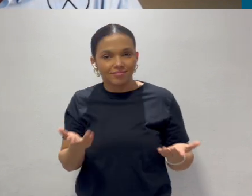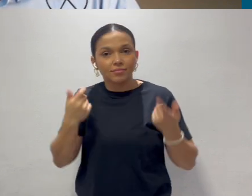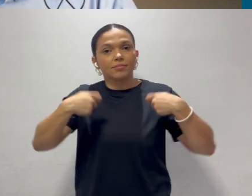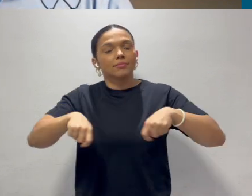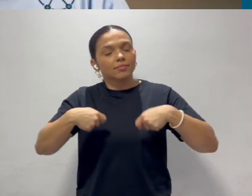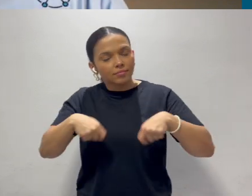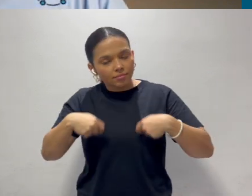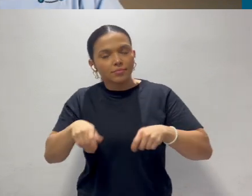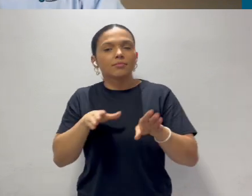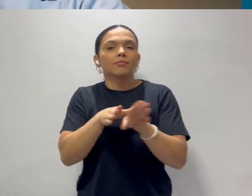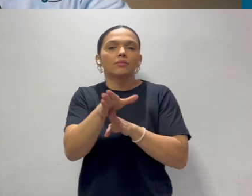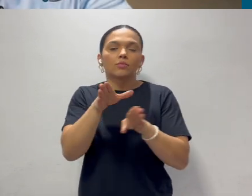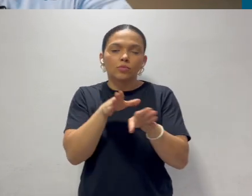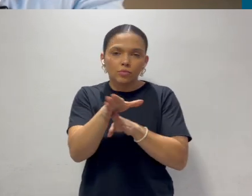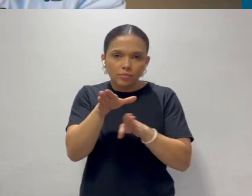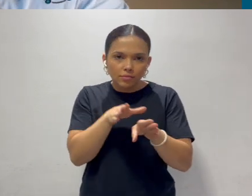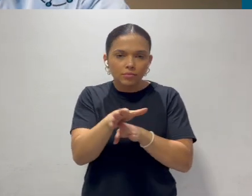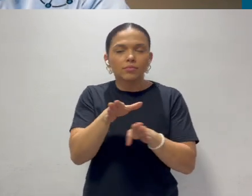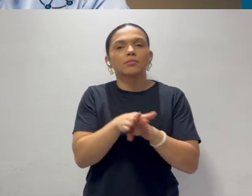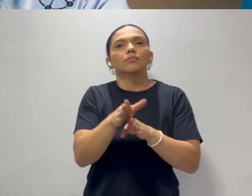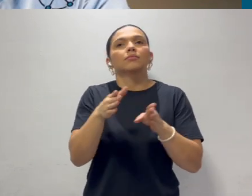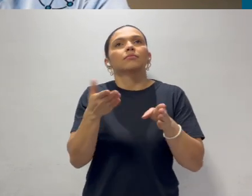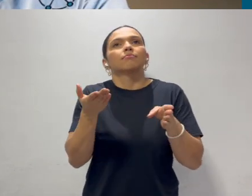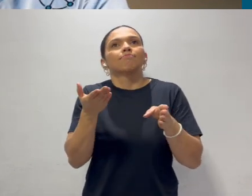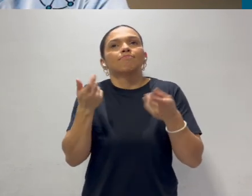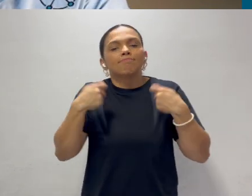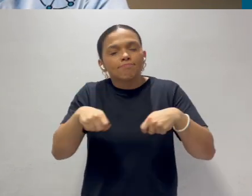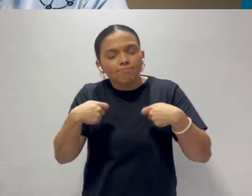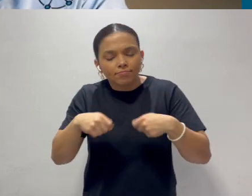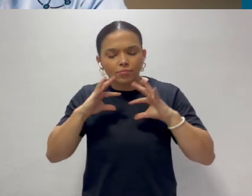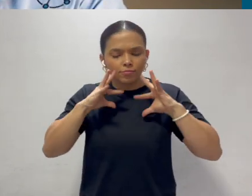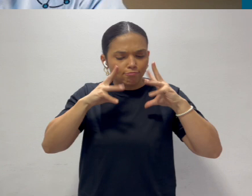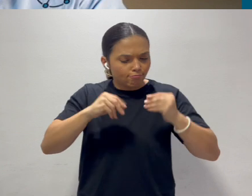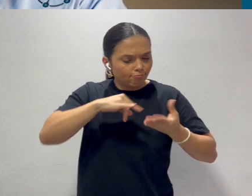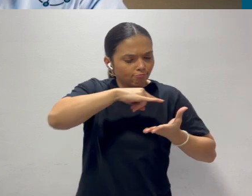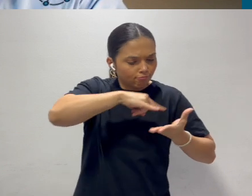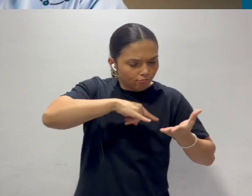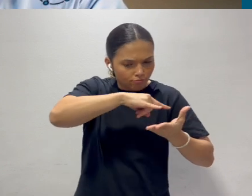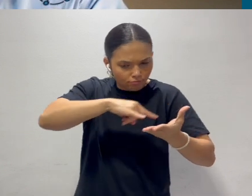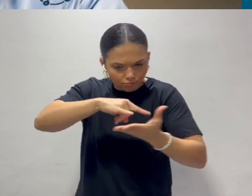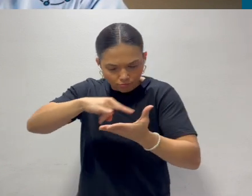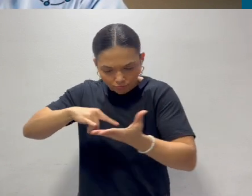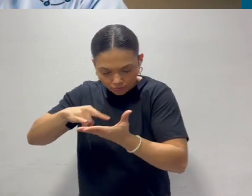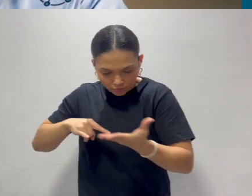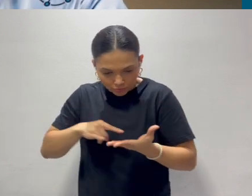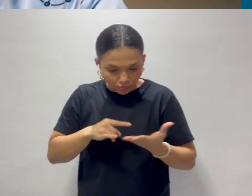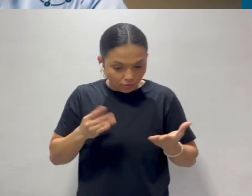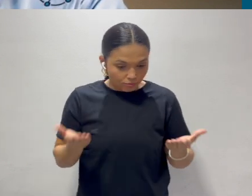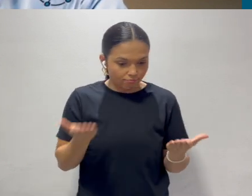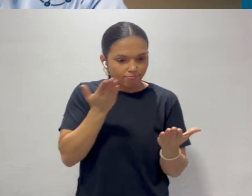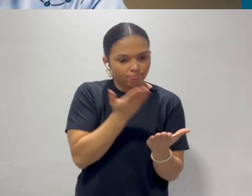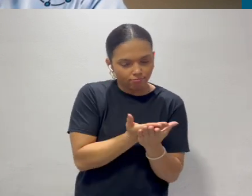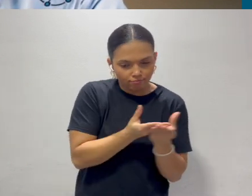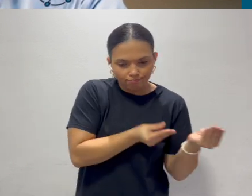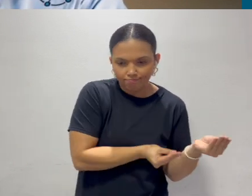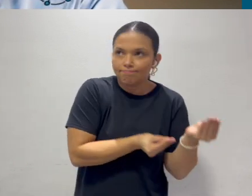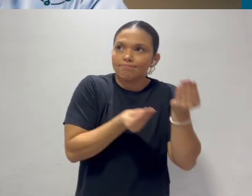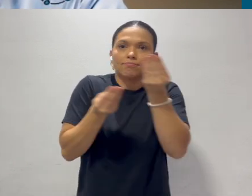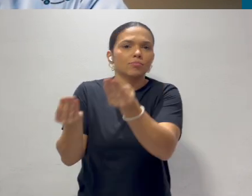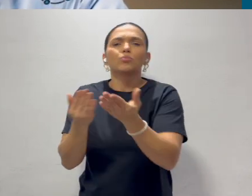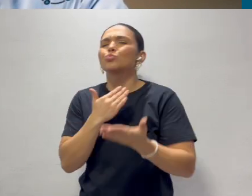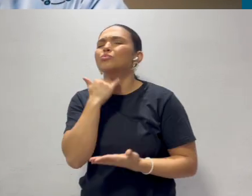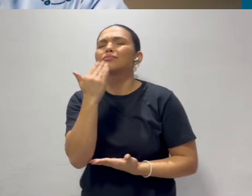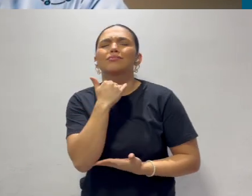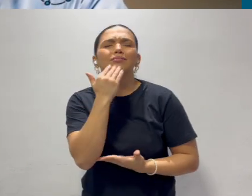E você precisa ser orientado para que você consiga levar toda a documentação necessária. Não